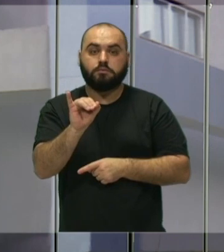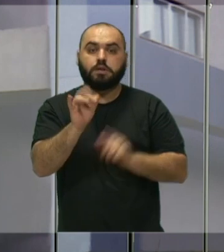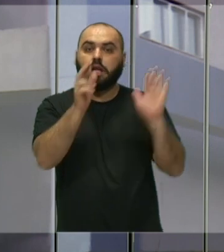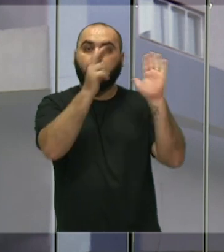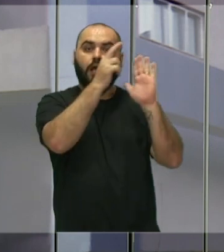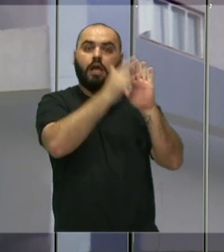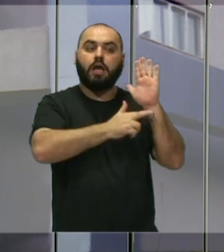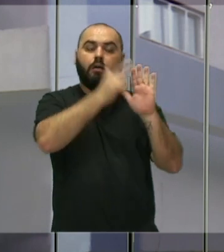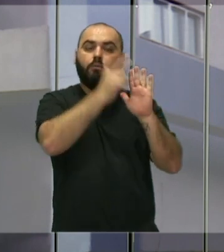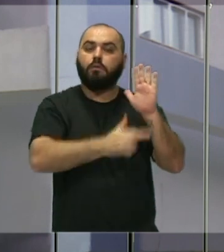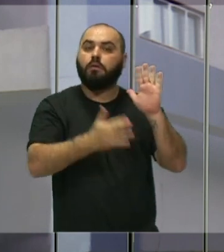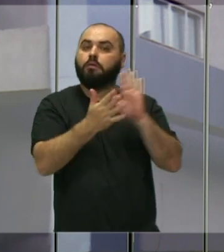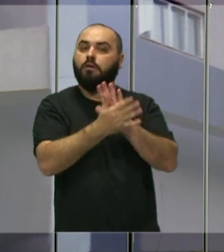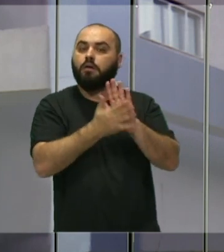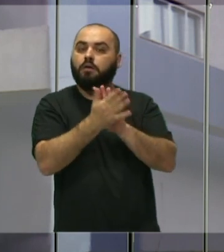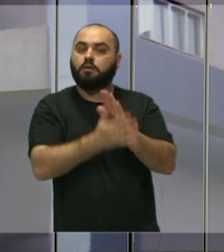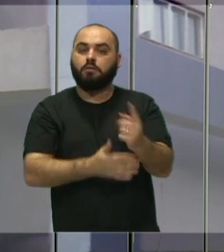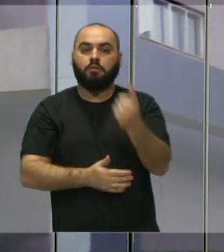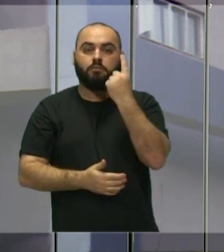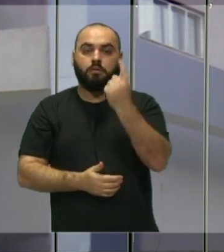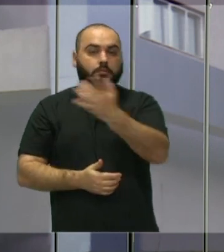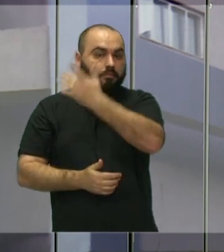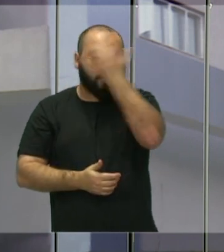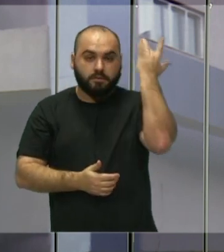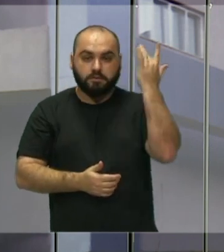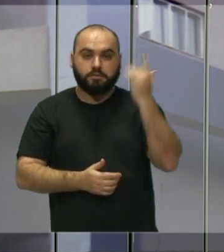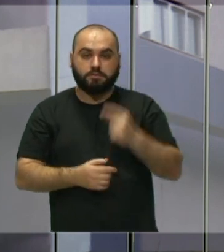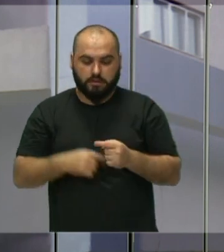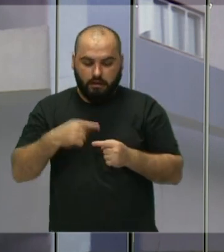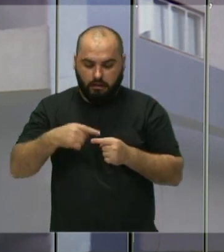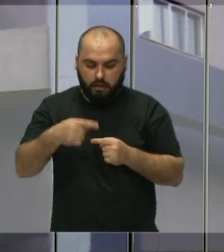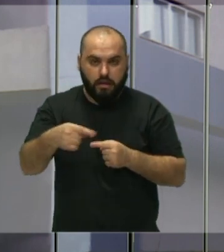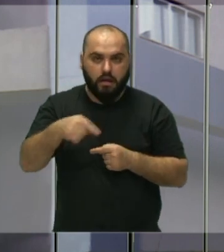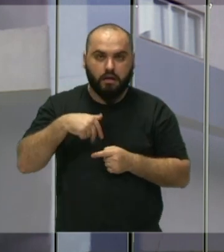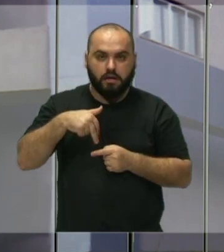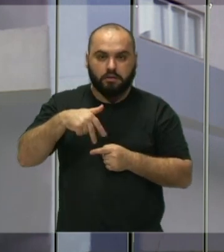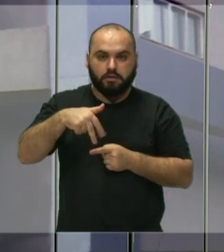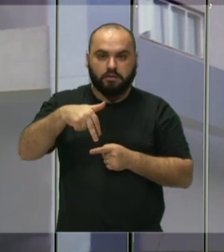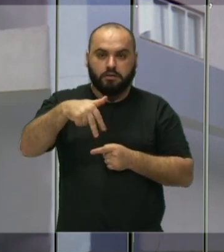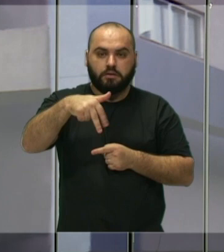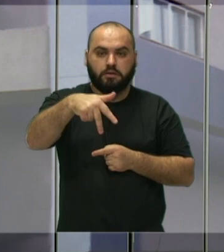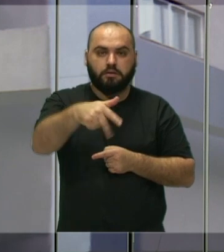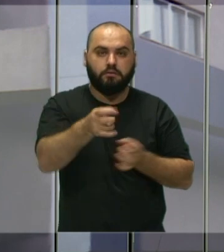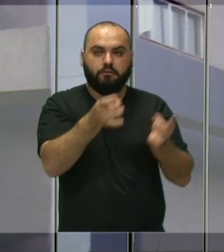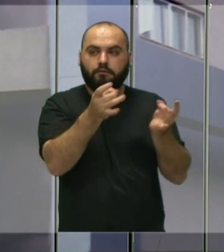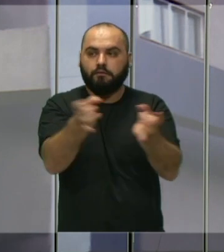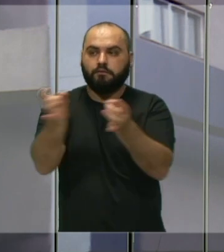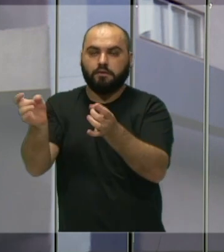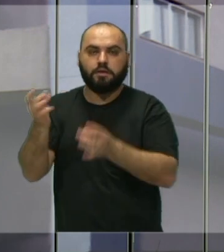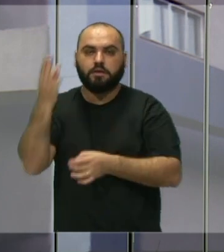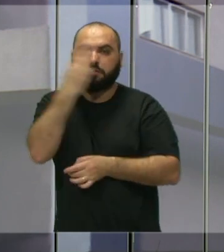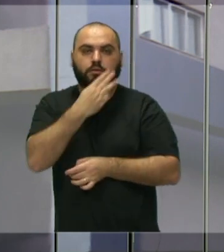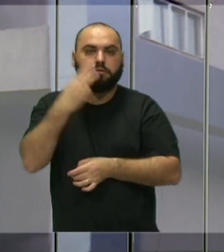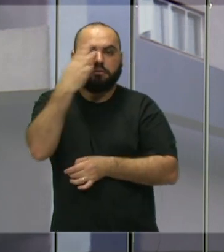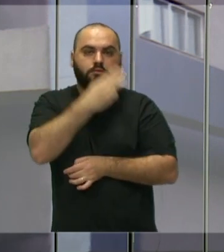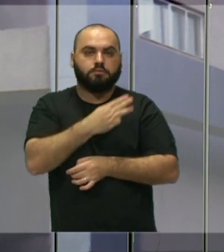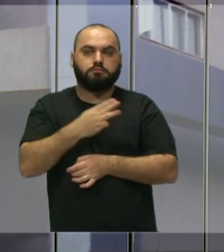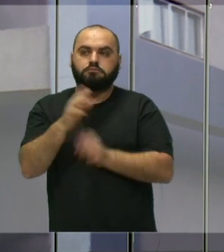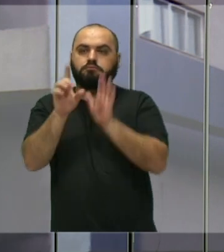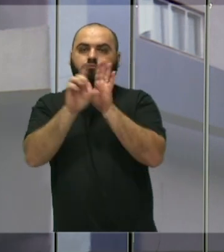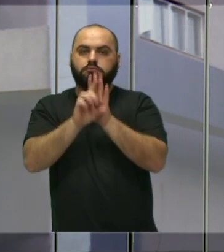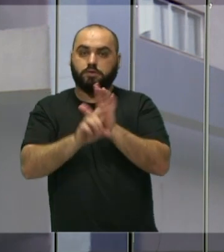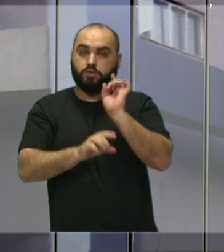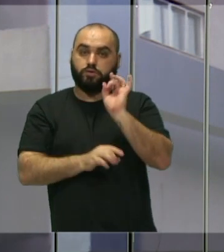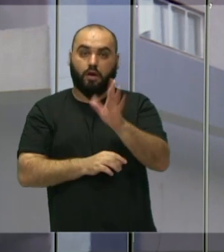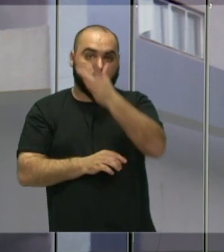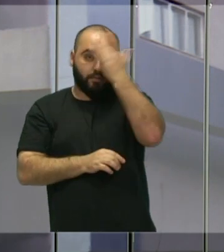regula especificamente um cidadão que ele está transitando vendendo doces. Ela vai regular quem